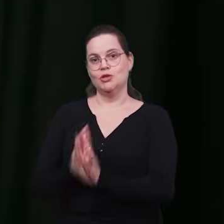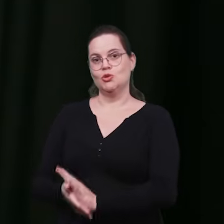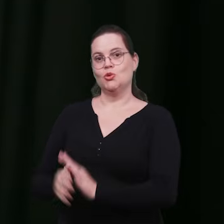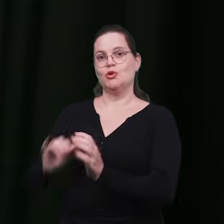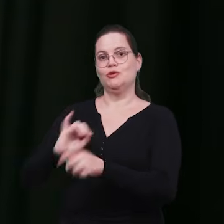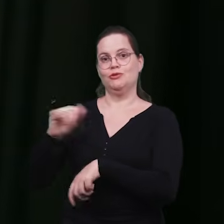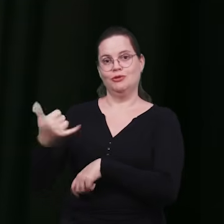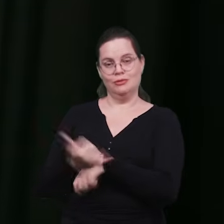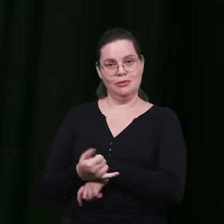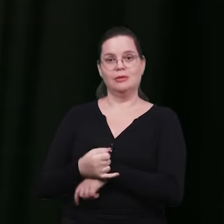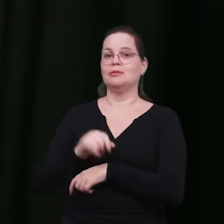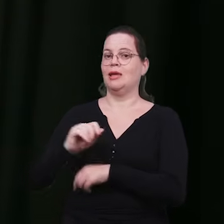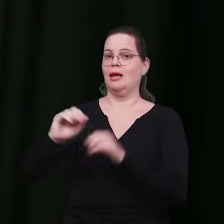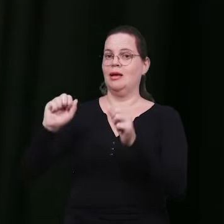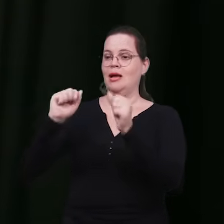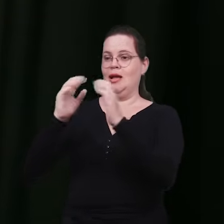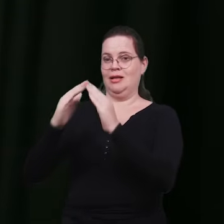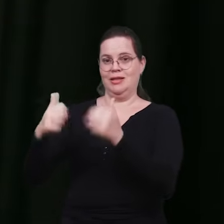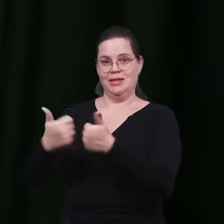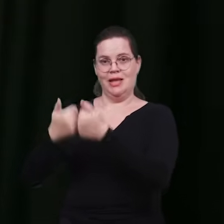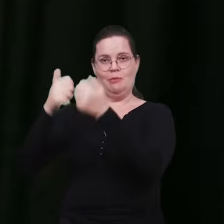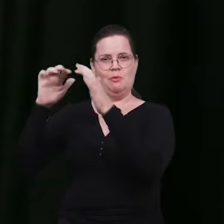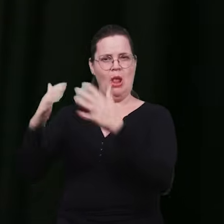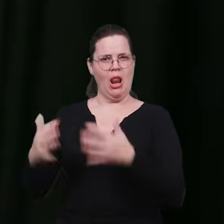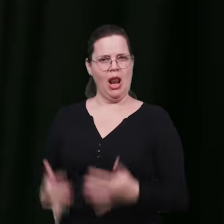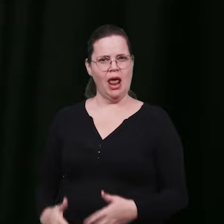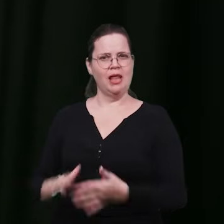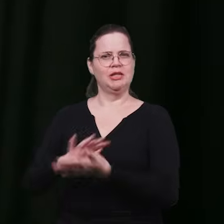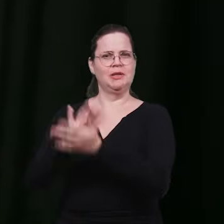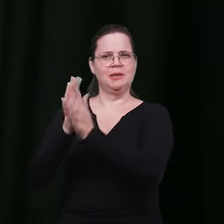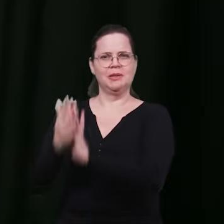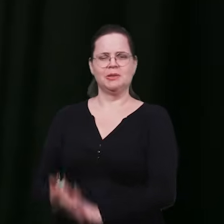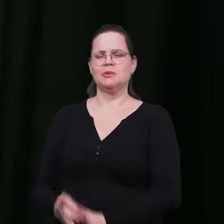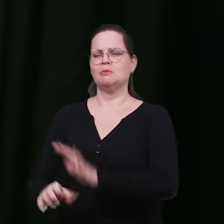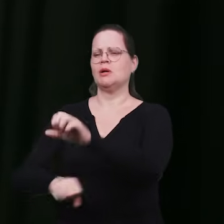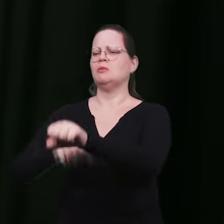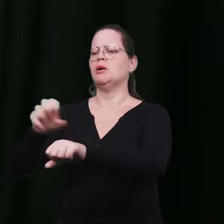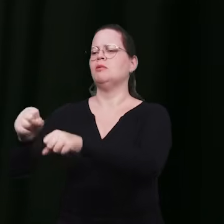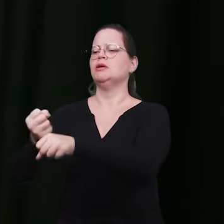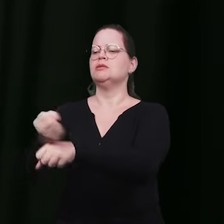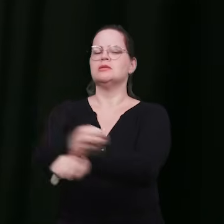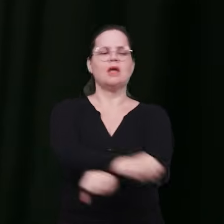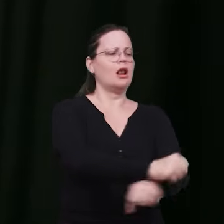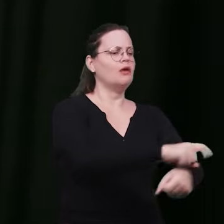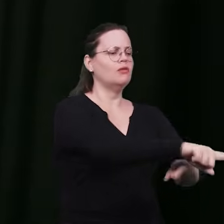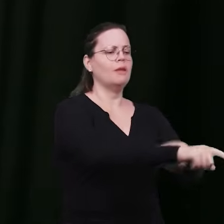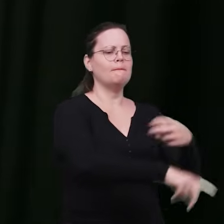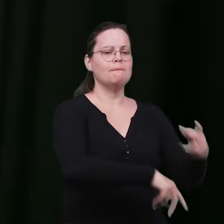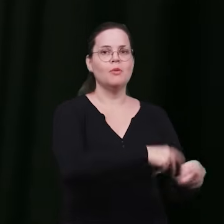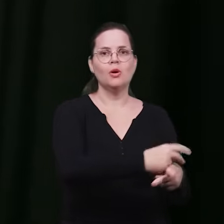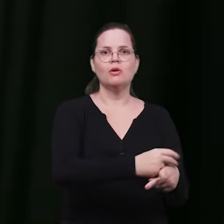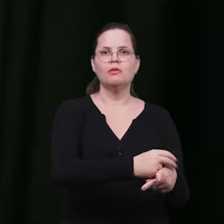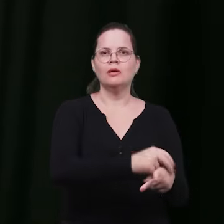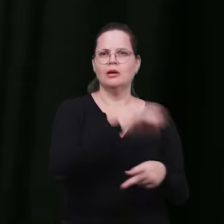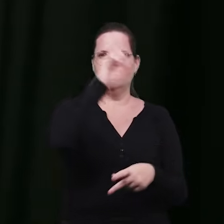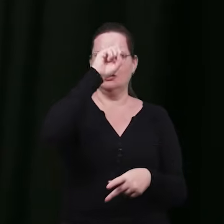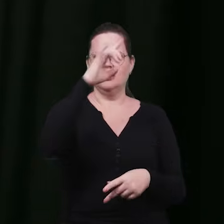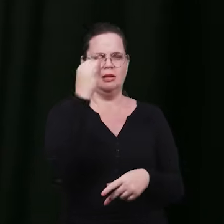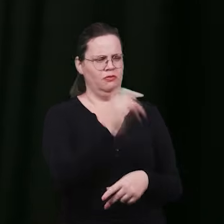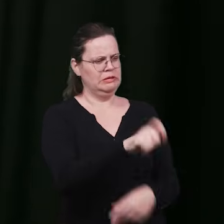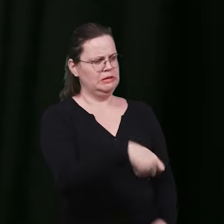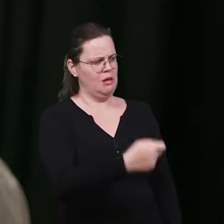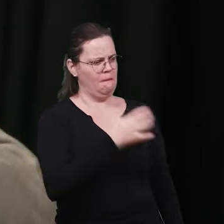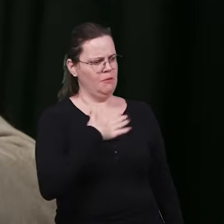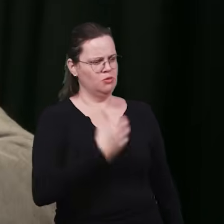Jerusalém, destruiu o templo, levou o povo em cativeiro, o Senhor chamou de meu servo. Mas como é que pode?